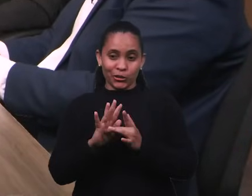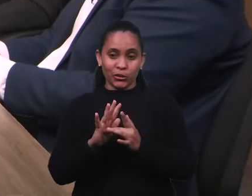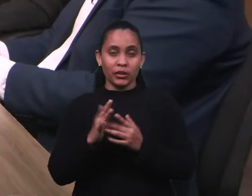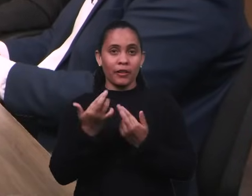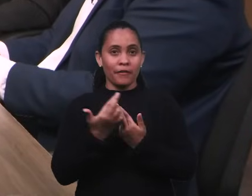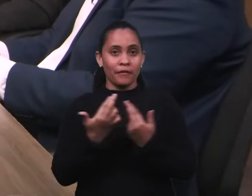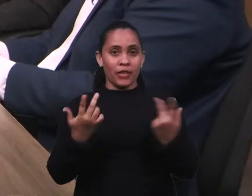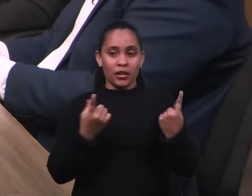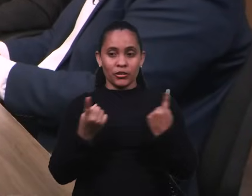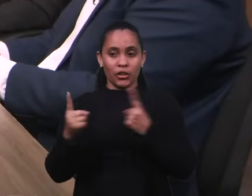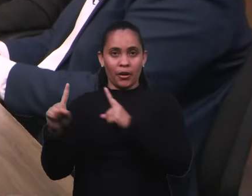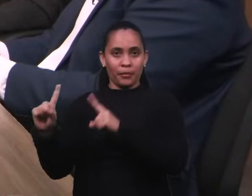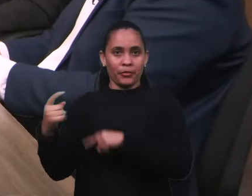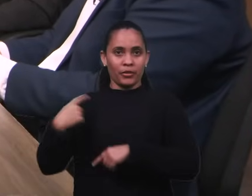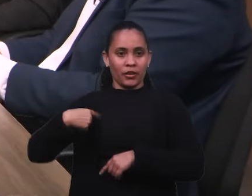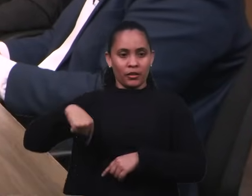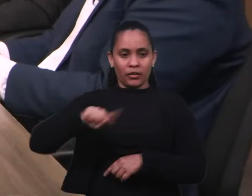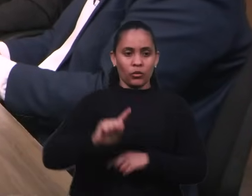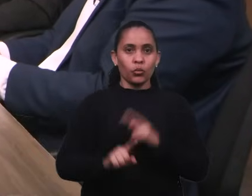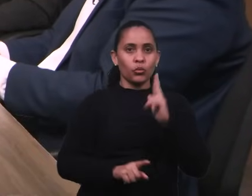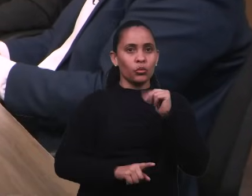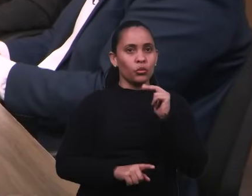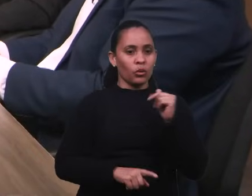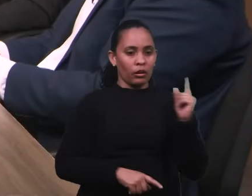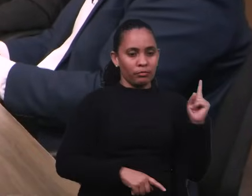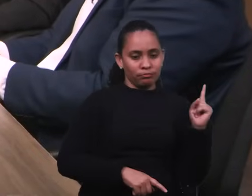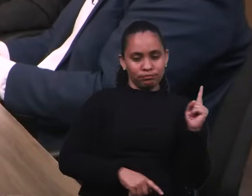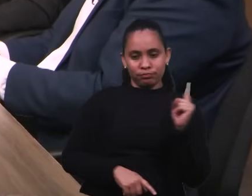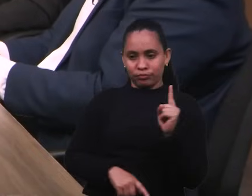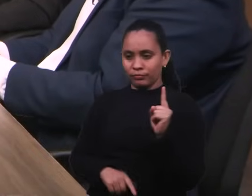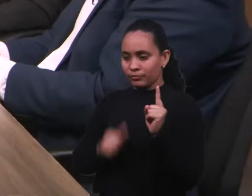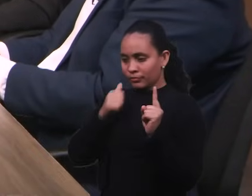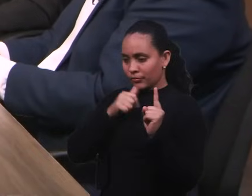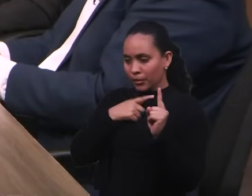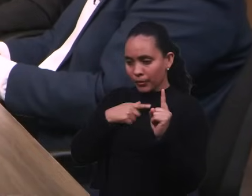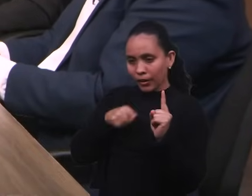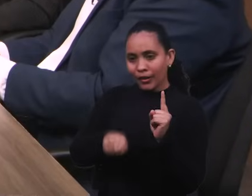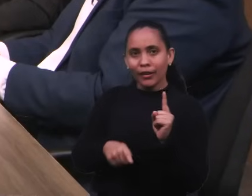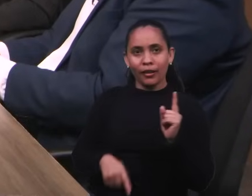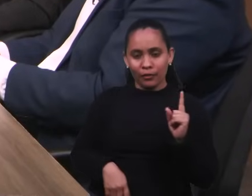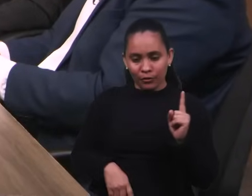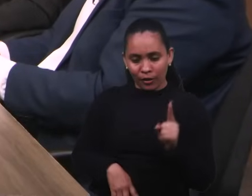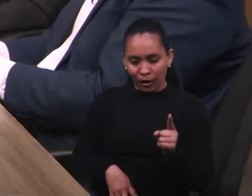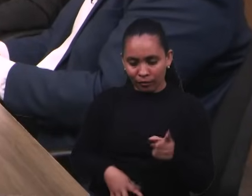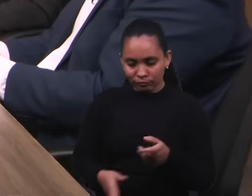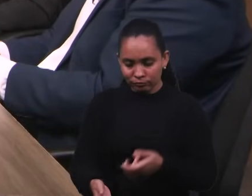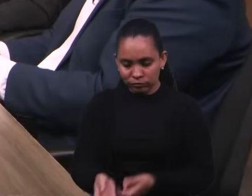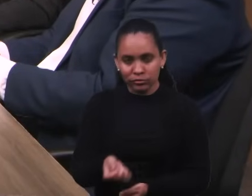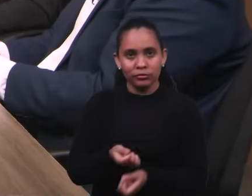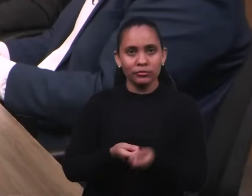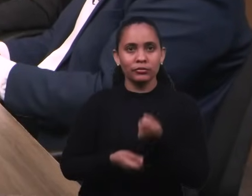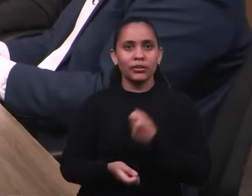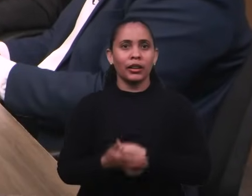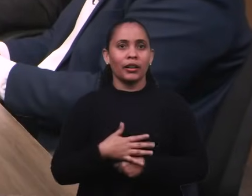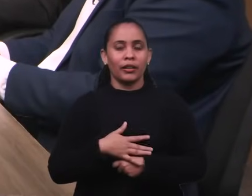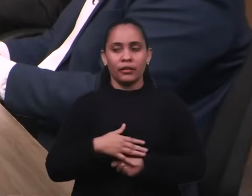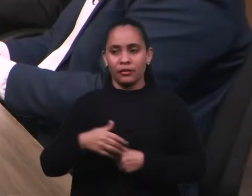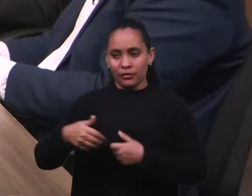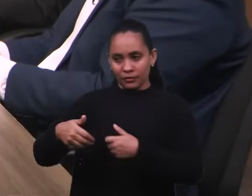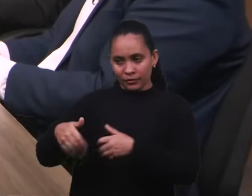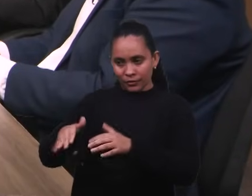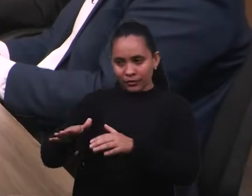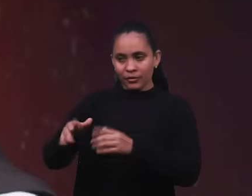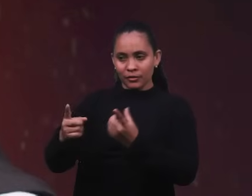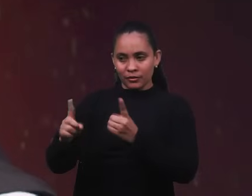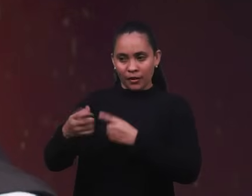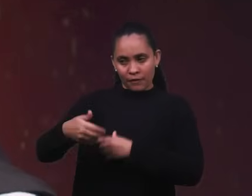monte de varão ali, aquela mulher nunca ia chegar no poço. Como só estava Jesus, ela chegou para pegar água. Então ele despede os discípulos porque ele sabia que a mulher